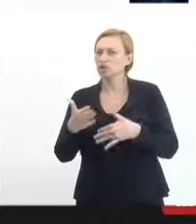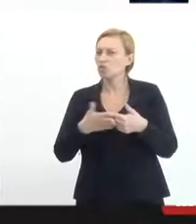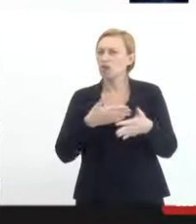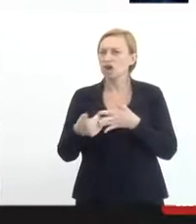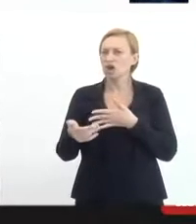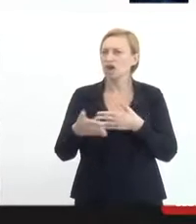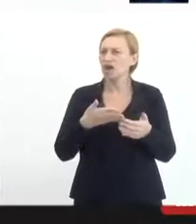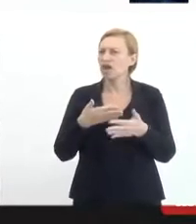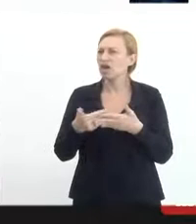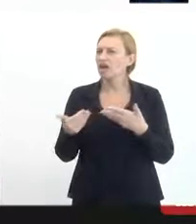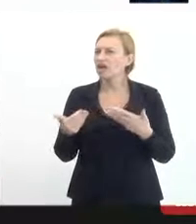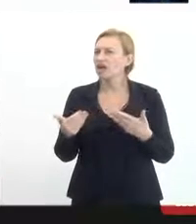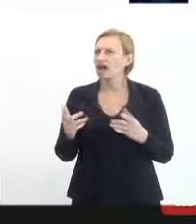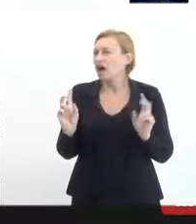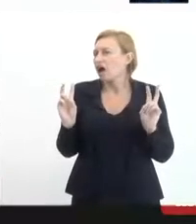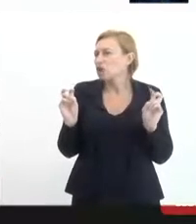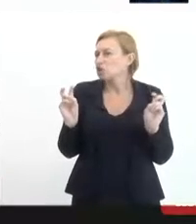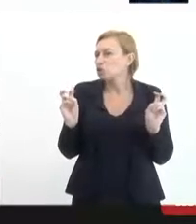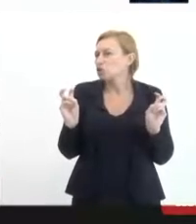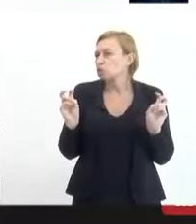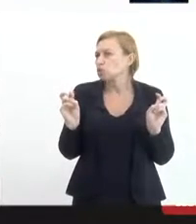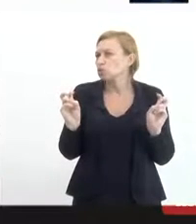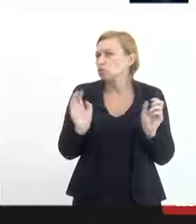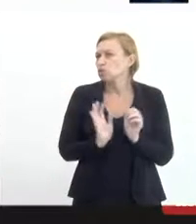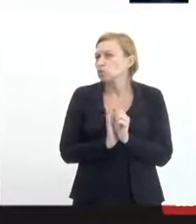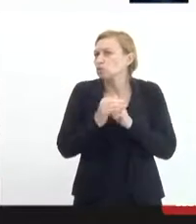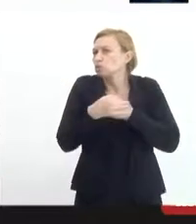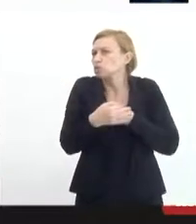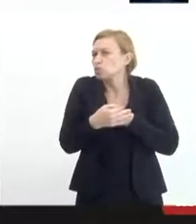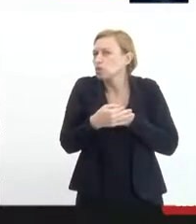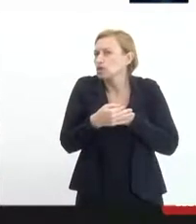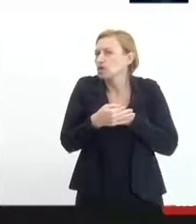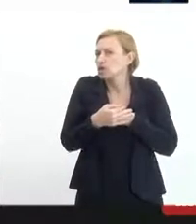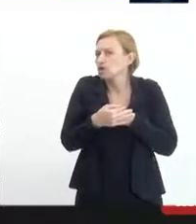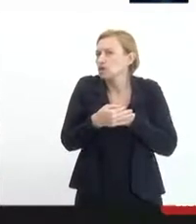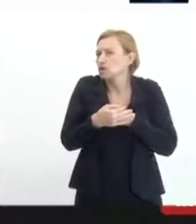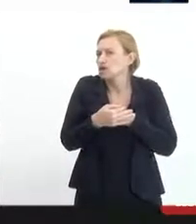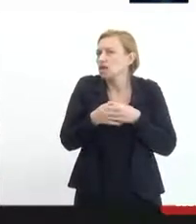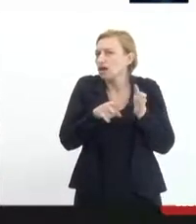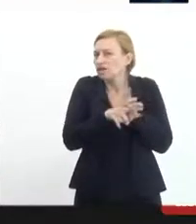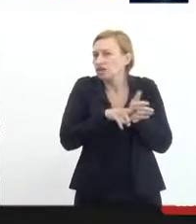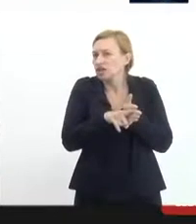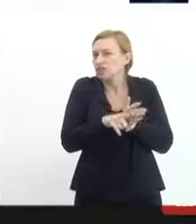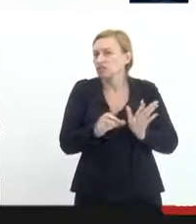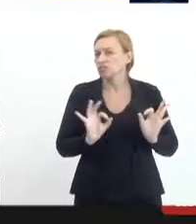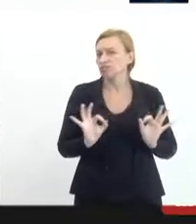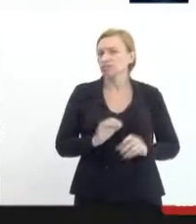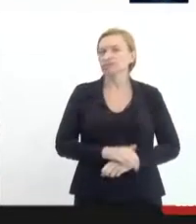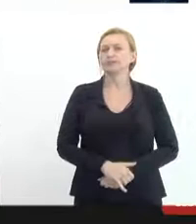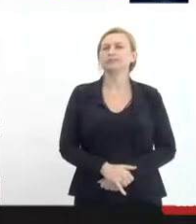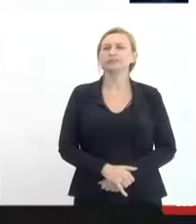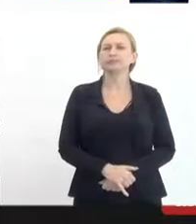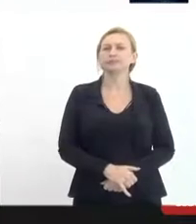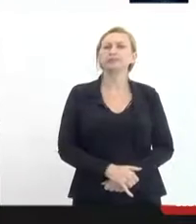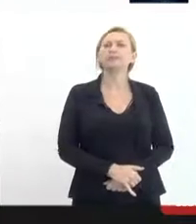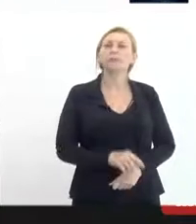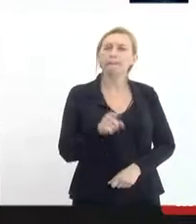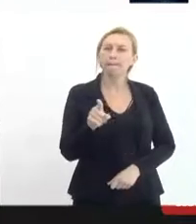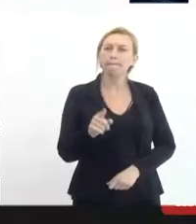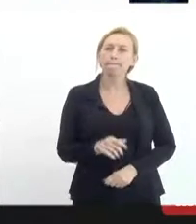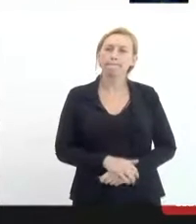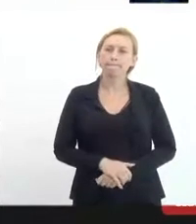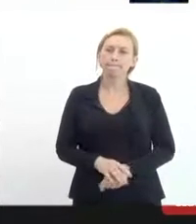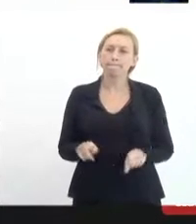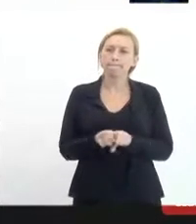ou qualquer questão de inviabilizar a fiscalização. Aqui a gente também, eu